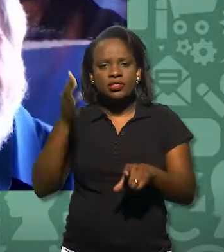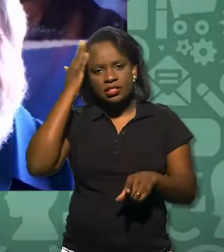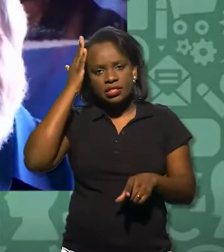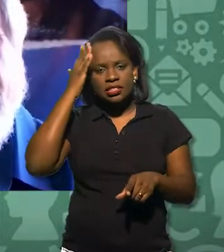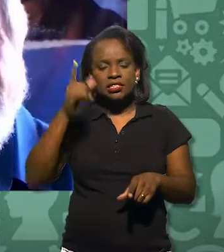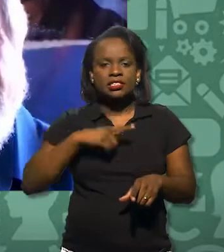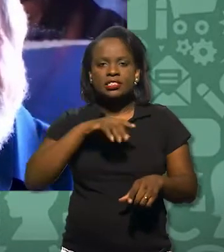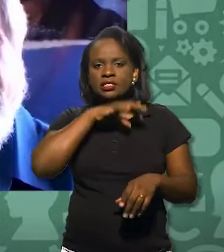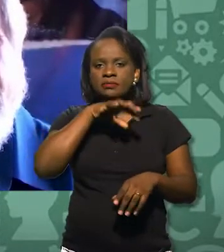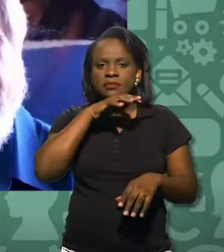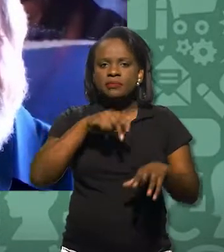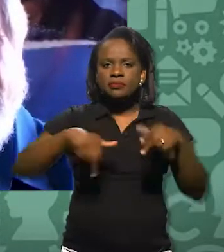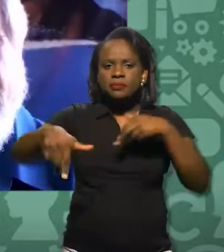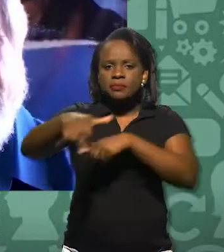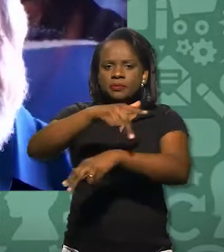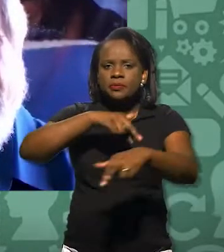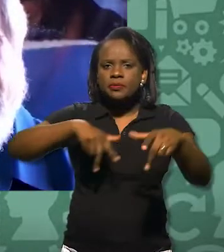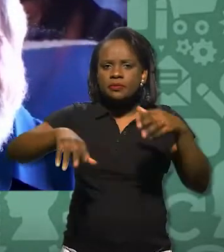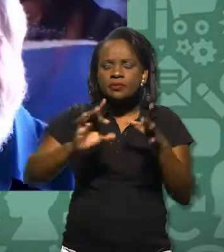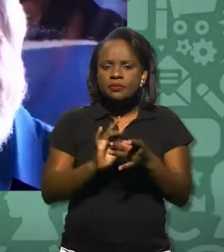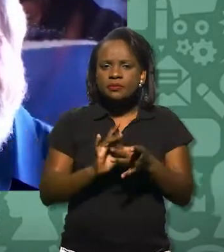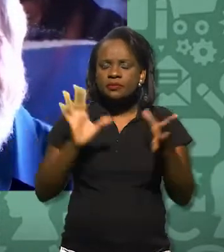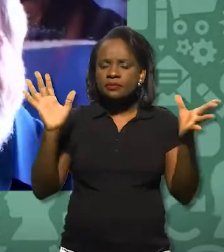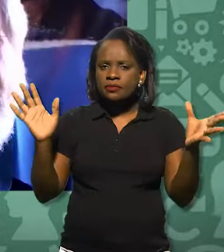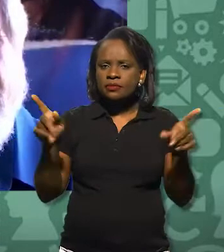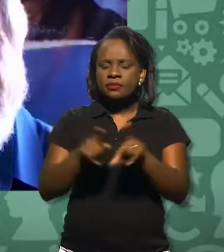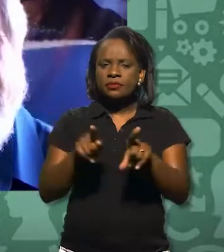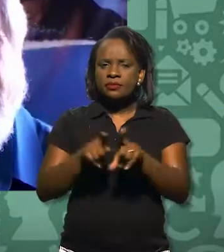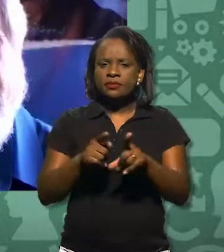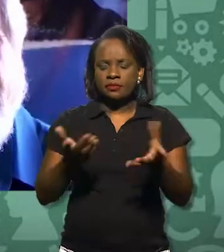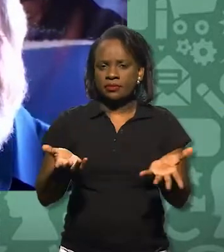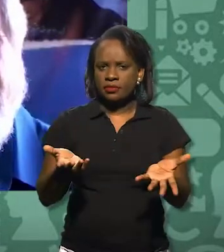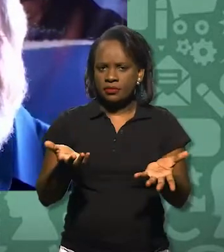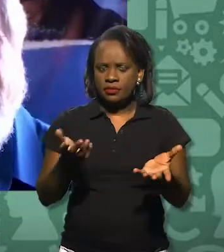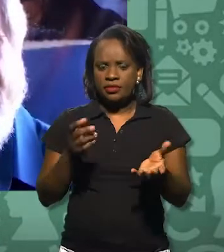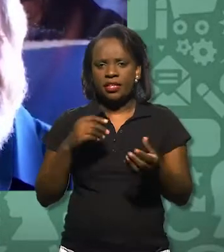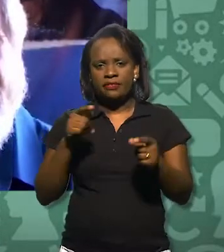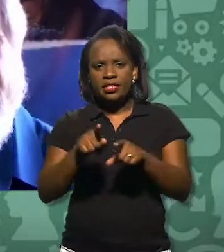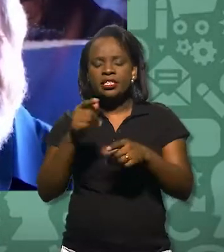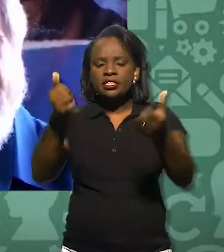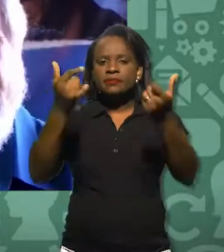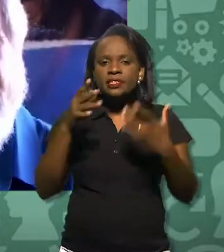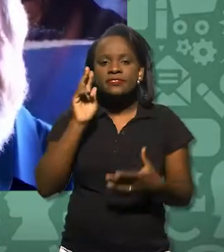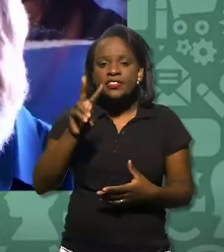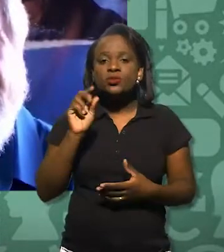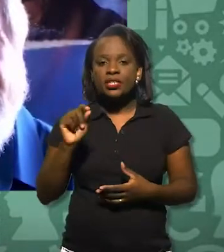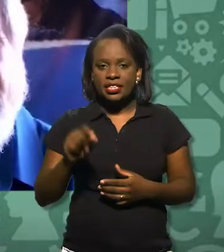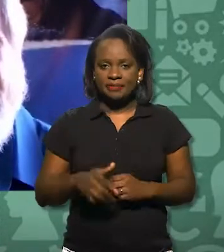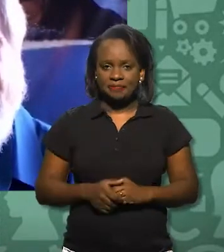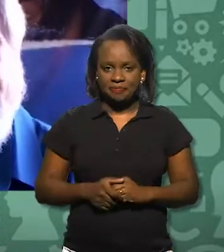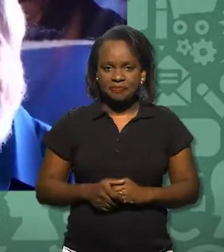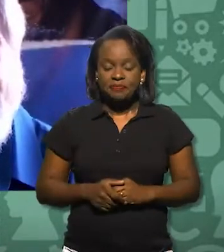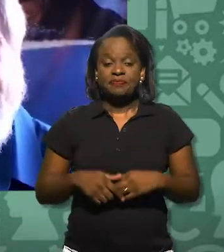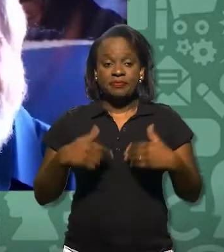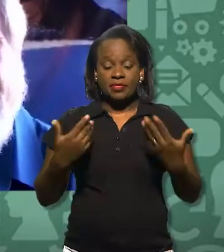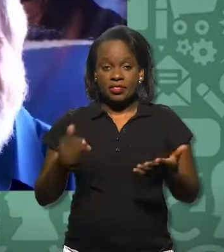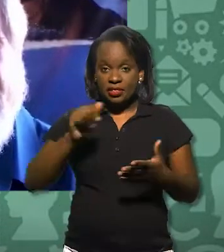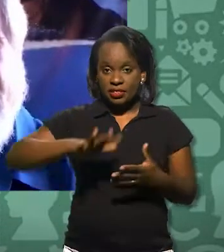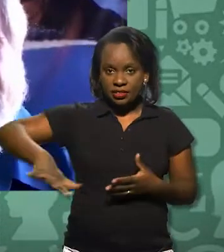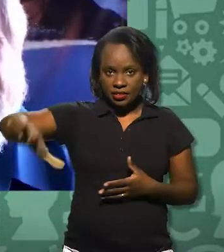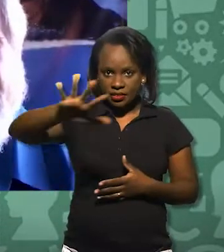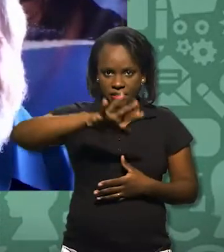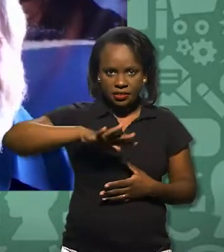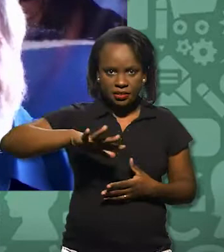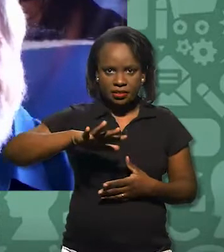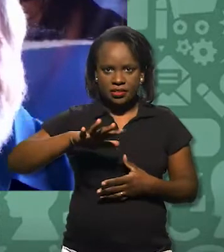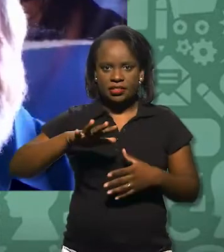estou sabendo que tem animais aí circulando mais à vontade, mais livremente, né? O que vocês têm visto? Como a